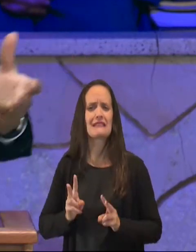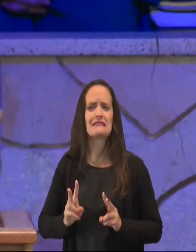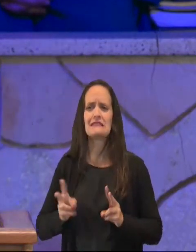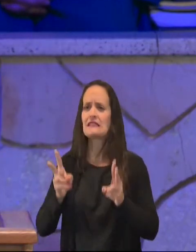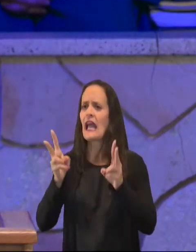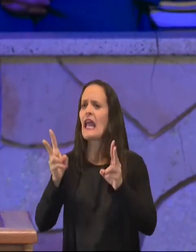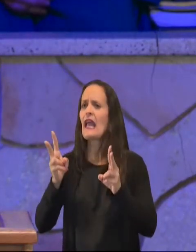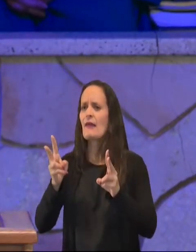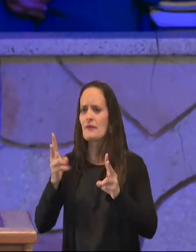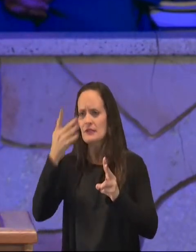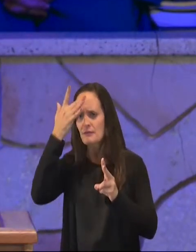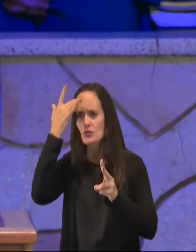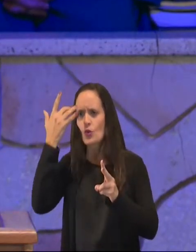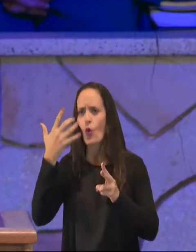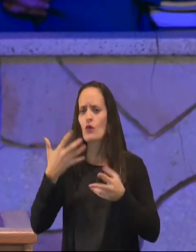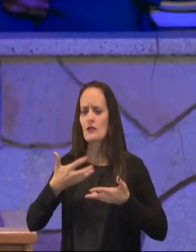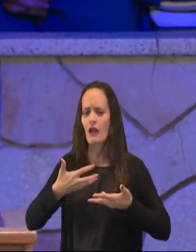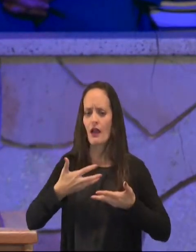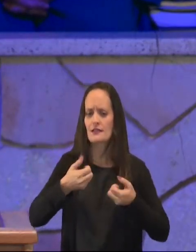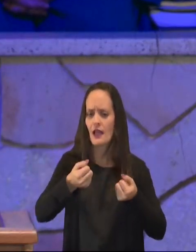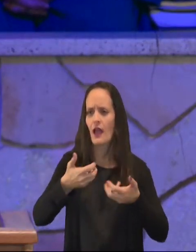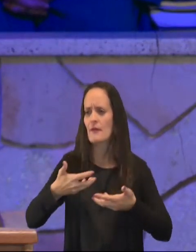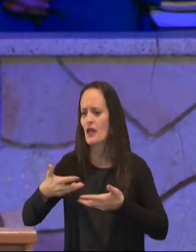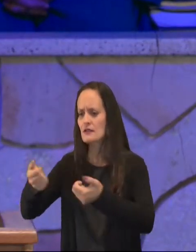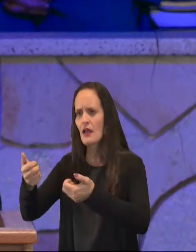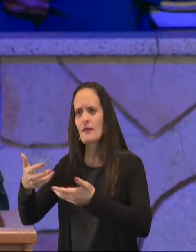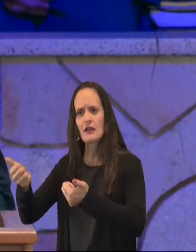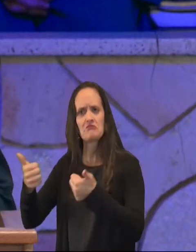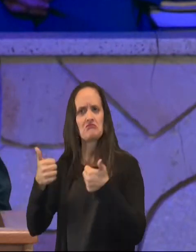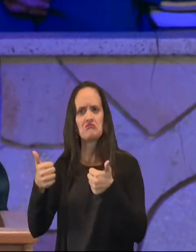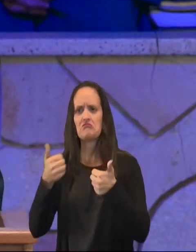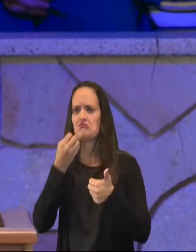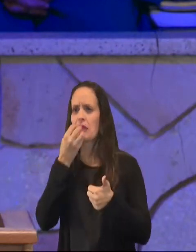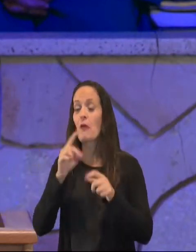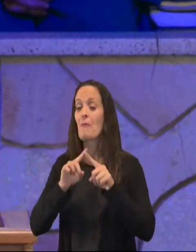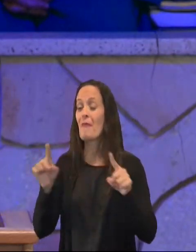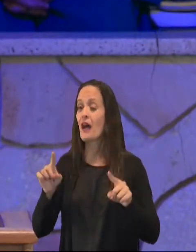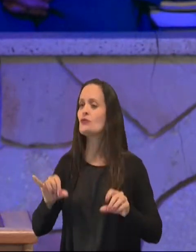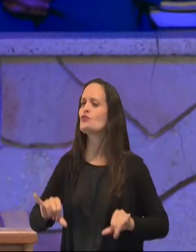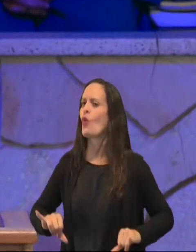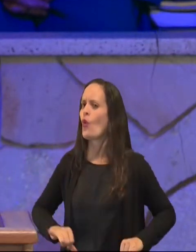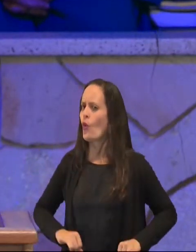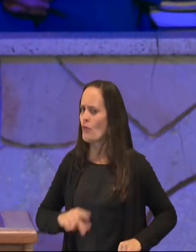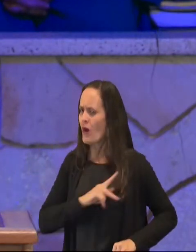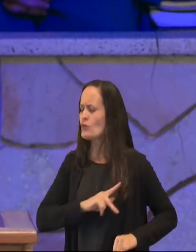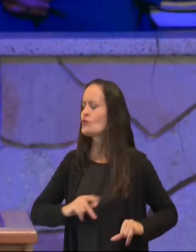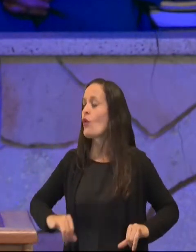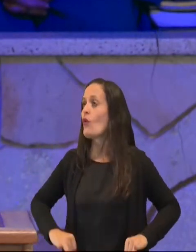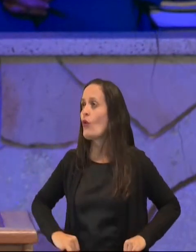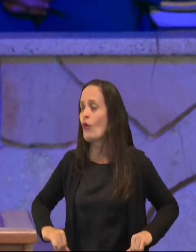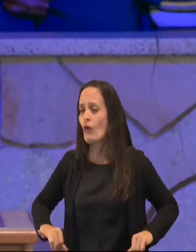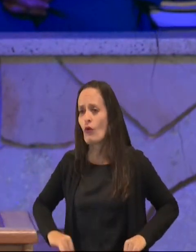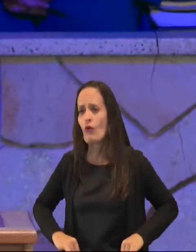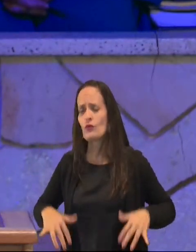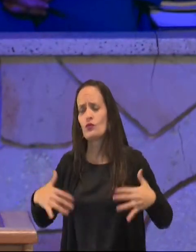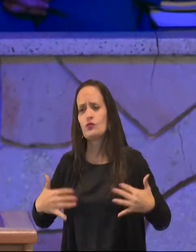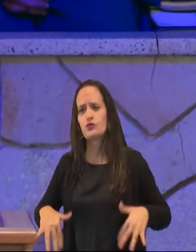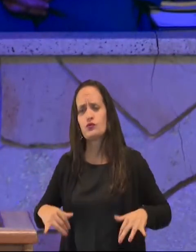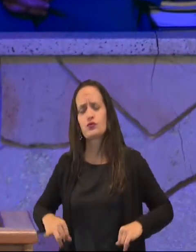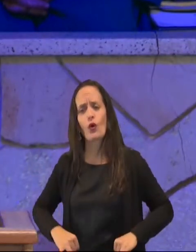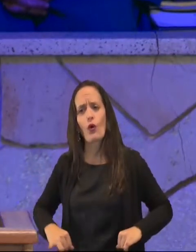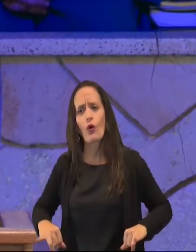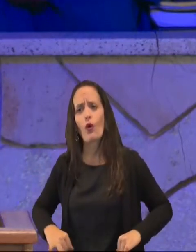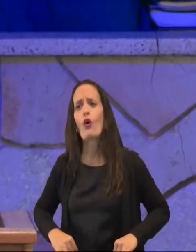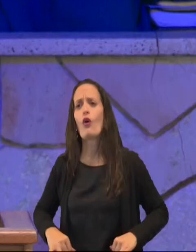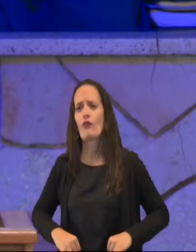bem recebido por pessoas. O apóstolo Paulo sofreu muito, e ele narra isso escrevendo aos